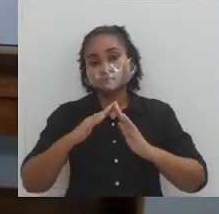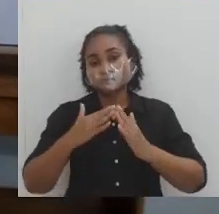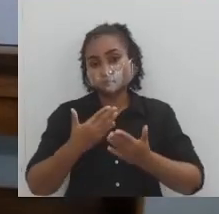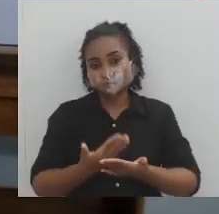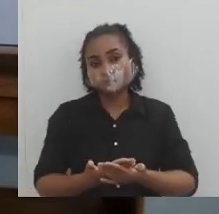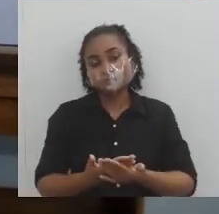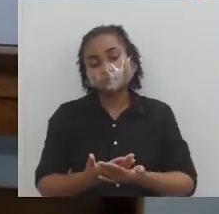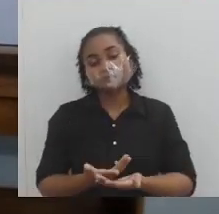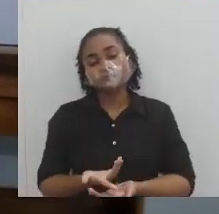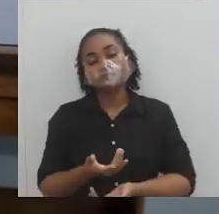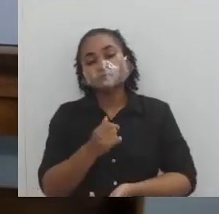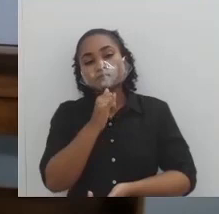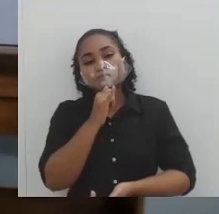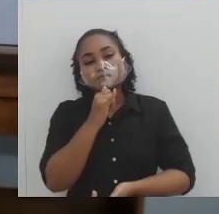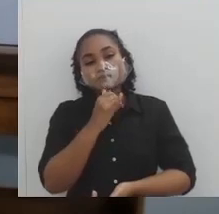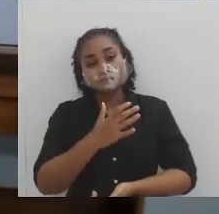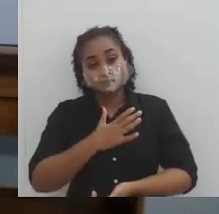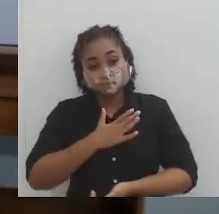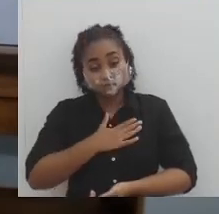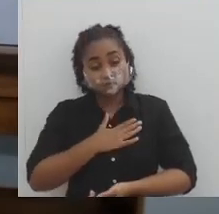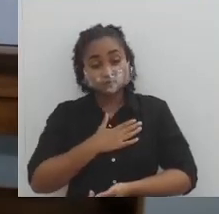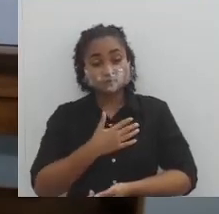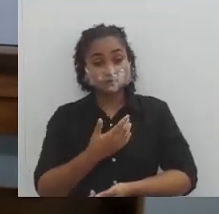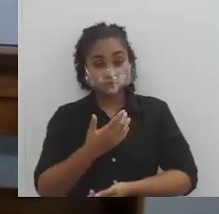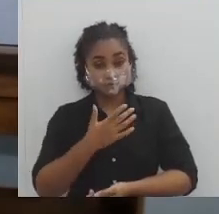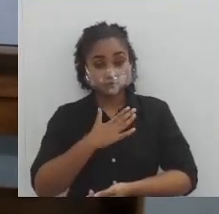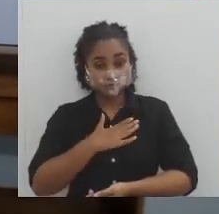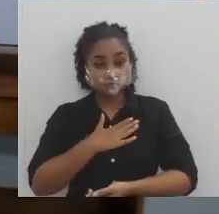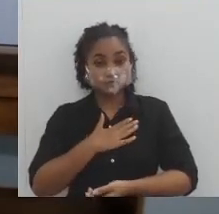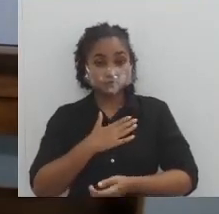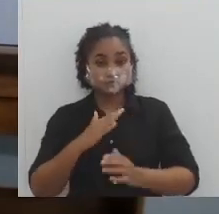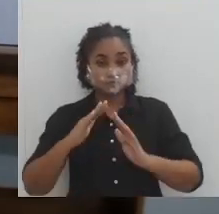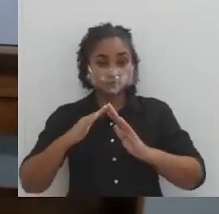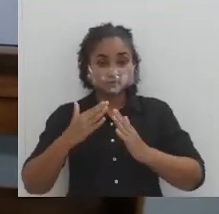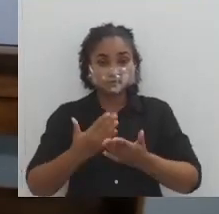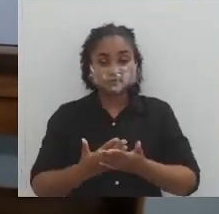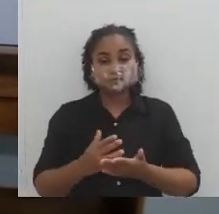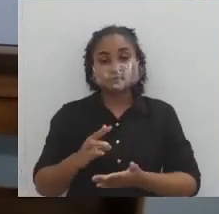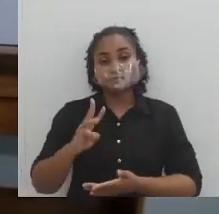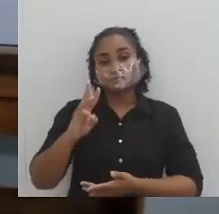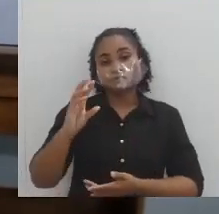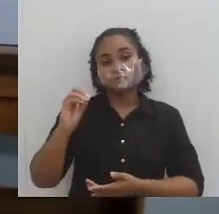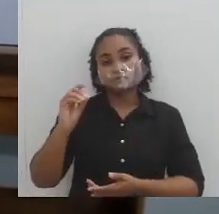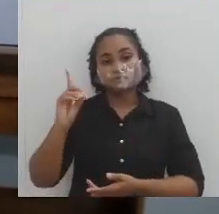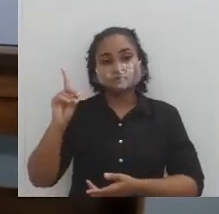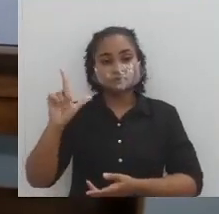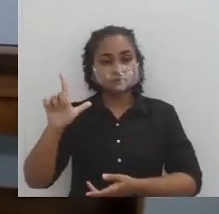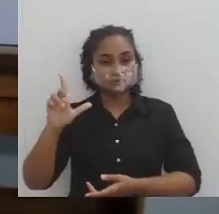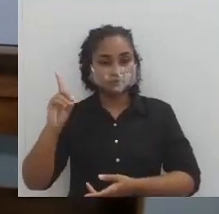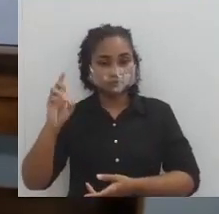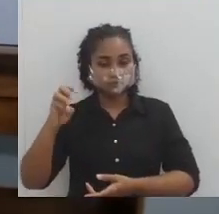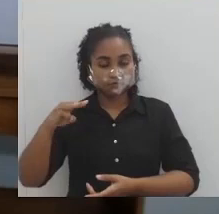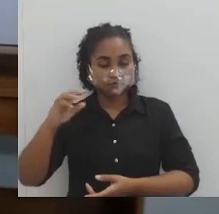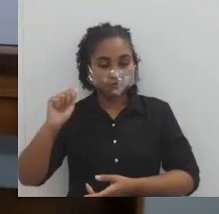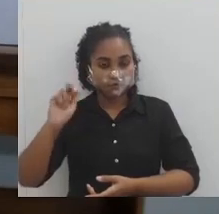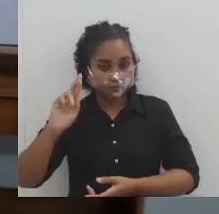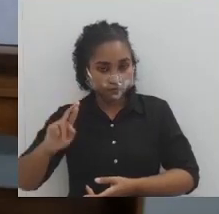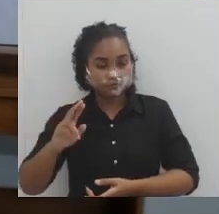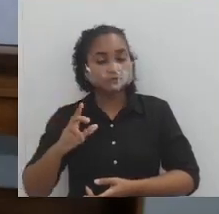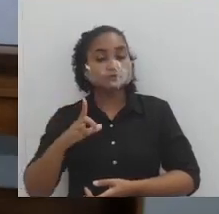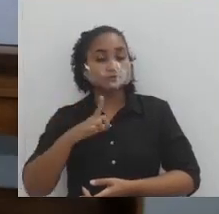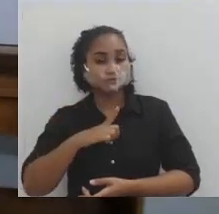dar um exemplo meu. Na minha escola, o Valdemar de Oliveira, nós